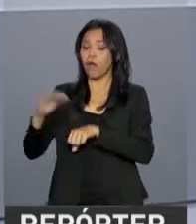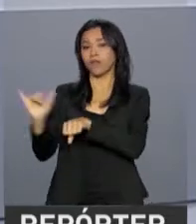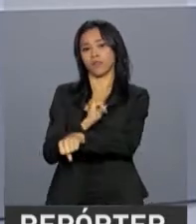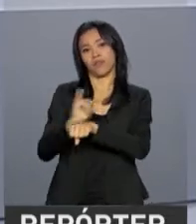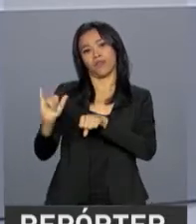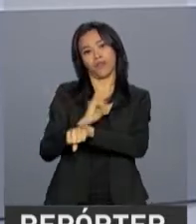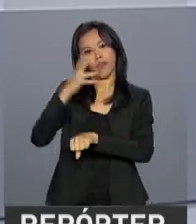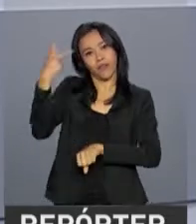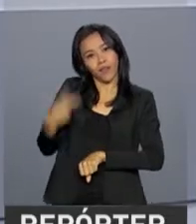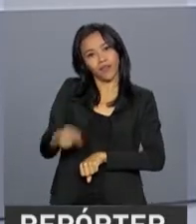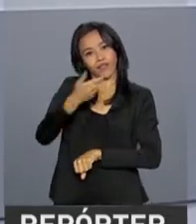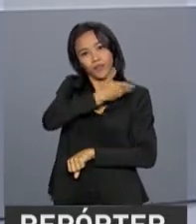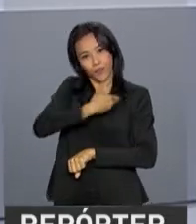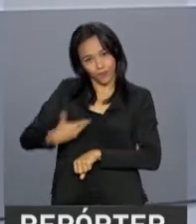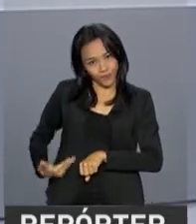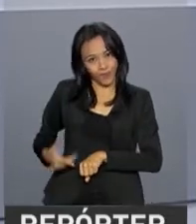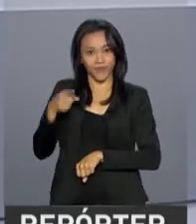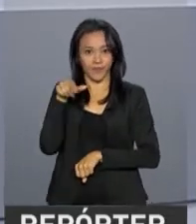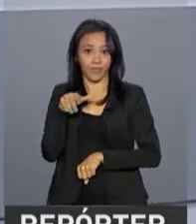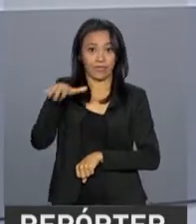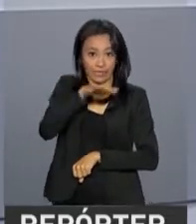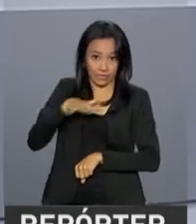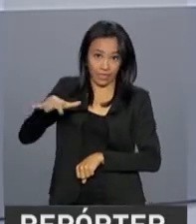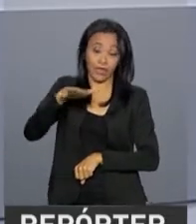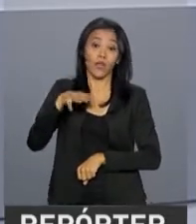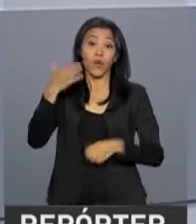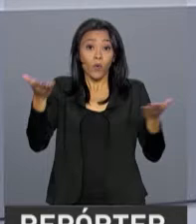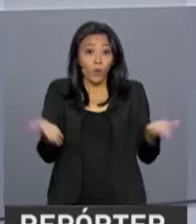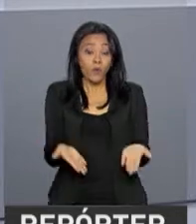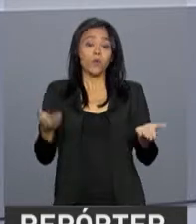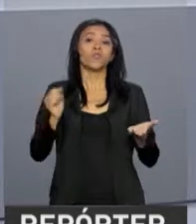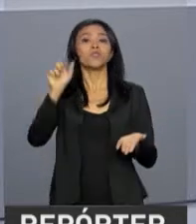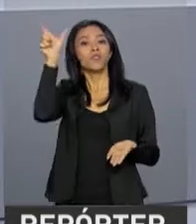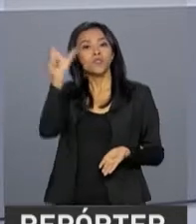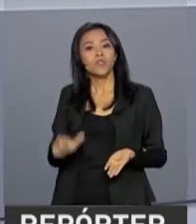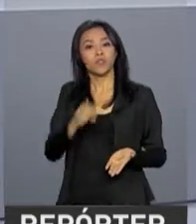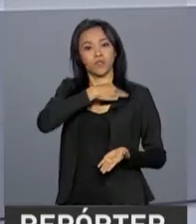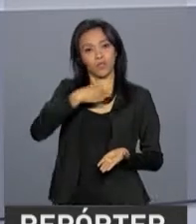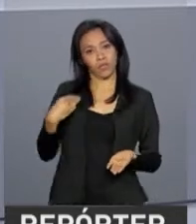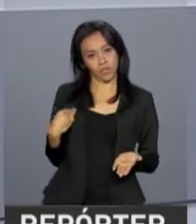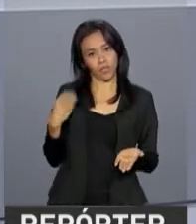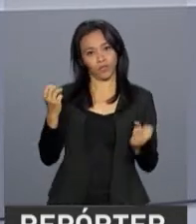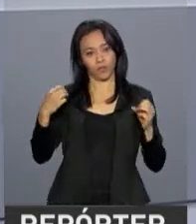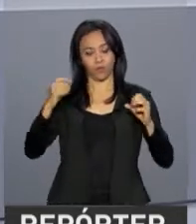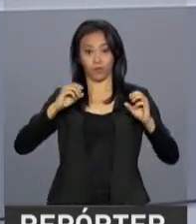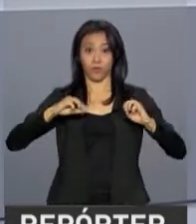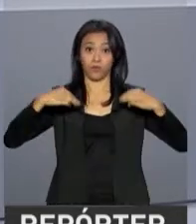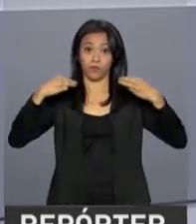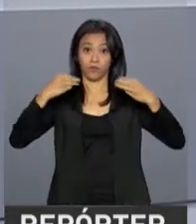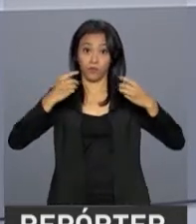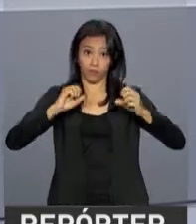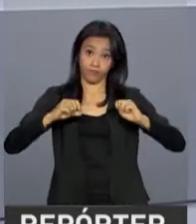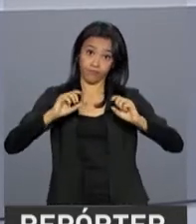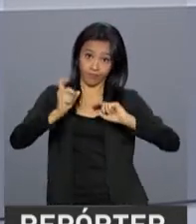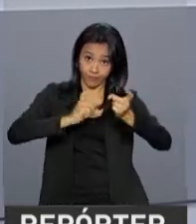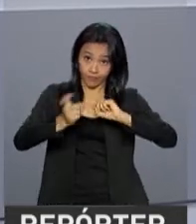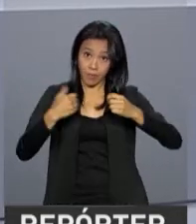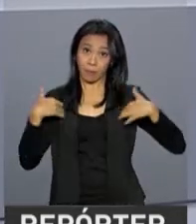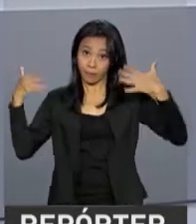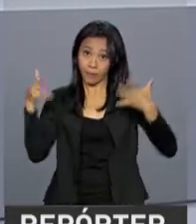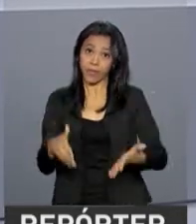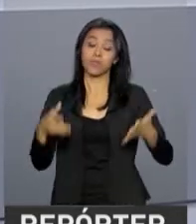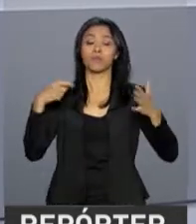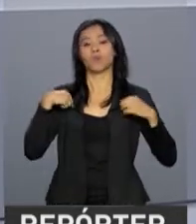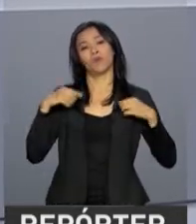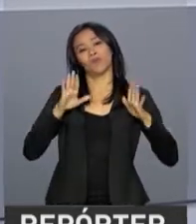desenvolvimento econômico e social hoje o ministro do planejamento esteves colnago participou do programa por dentro do governo aqui